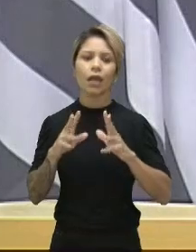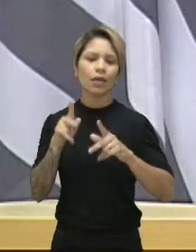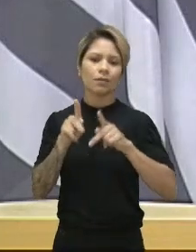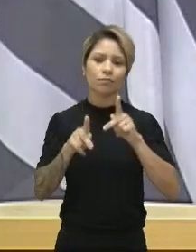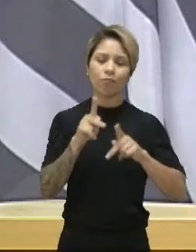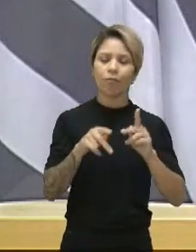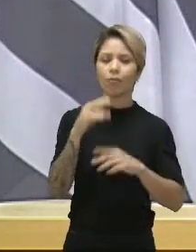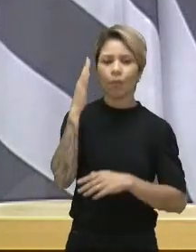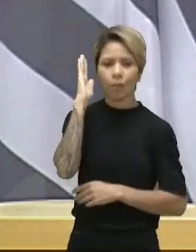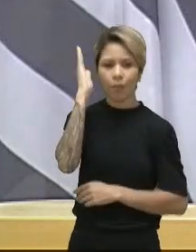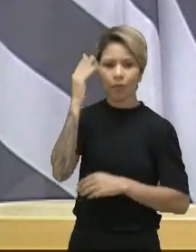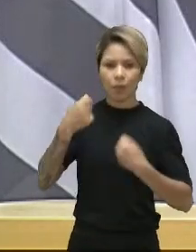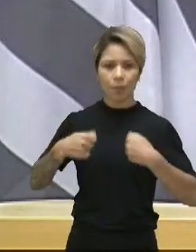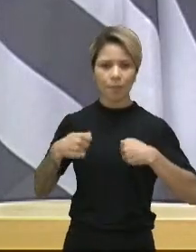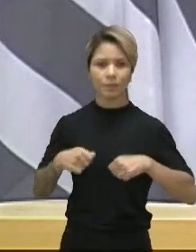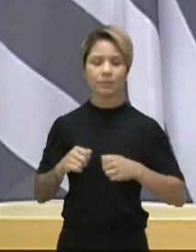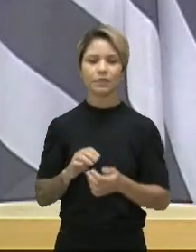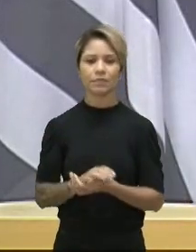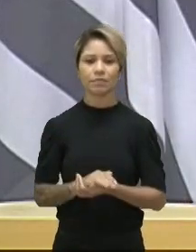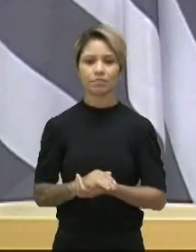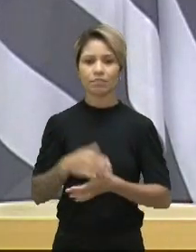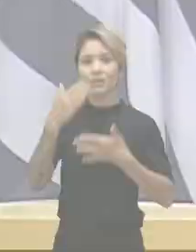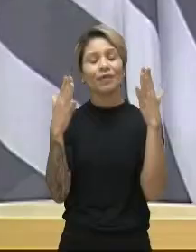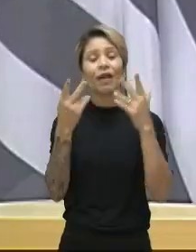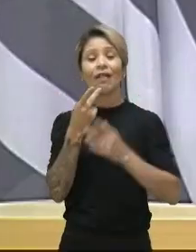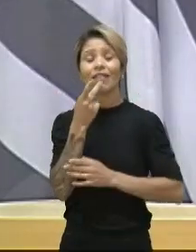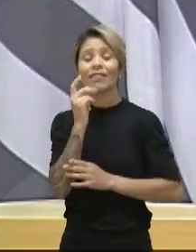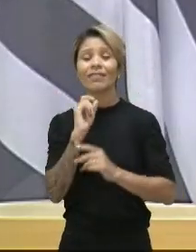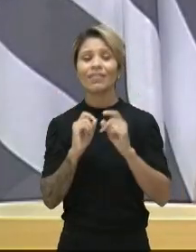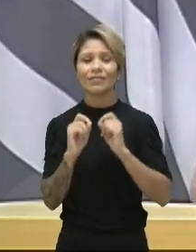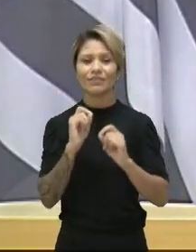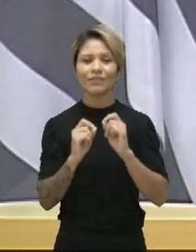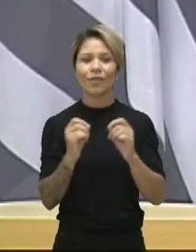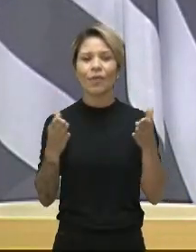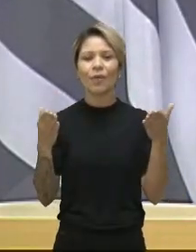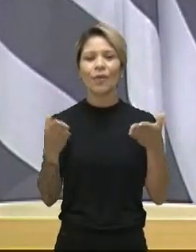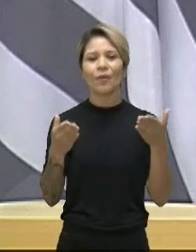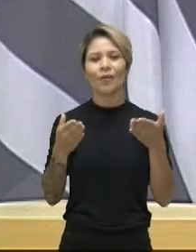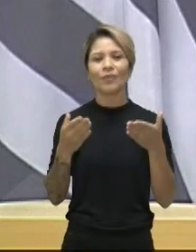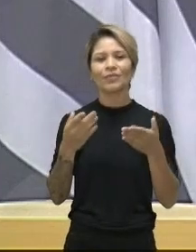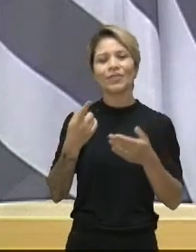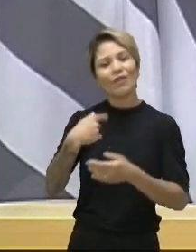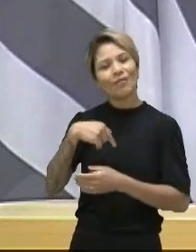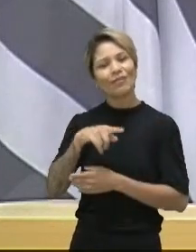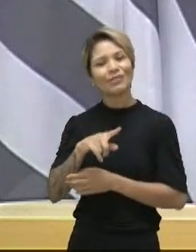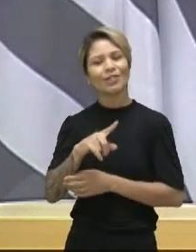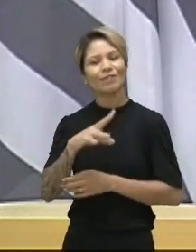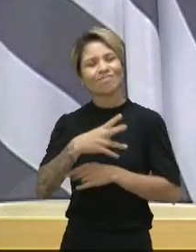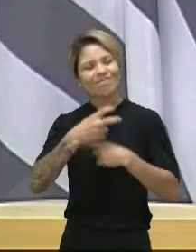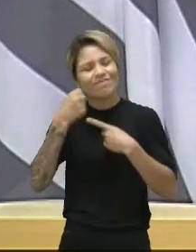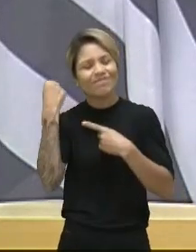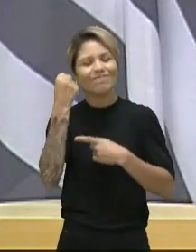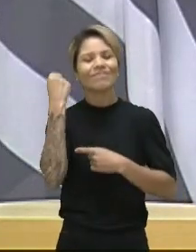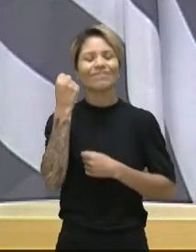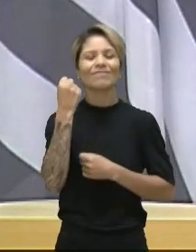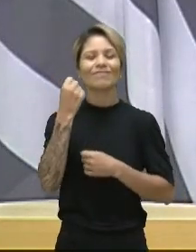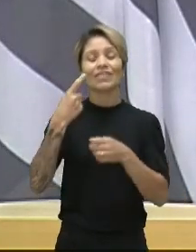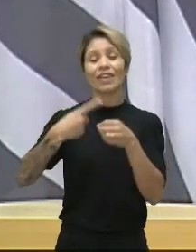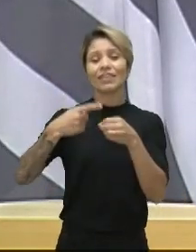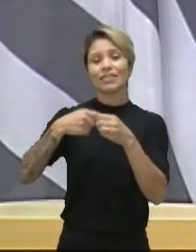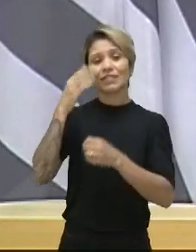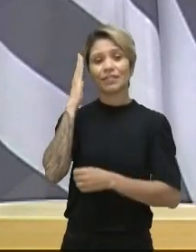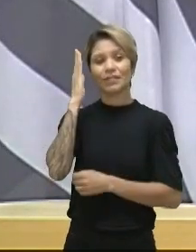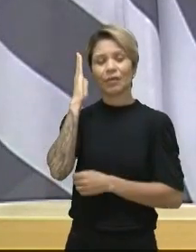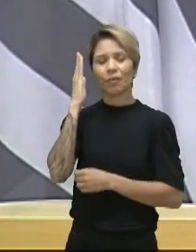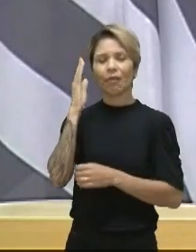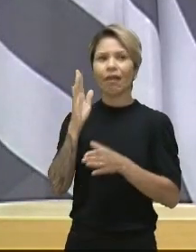taubatianos. Quero agradecer a vocês por isso. Hoje nós saímos vitoriosos, acho que a cidade de Taubaté, de